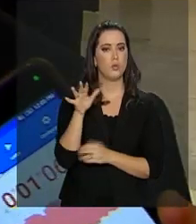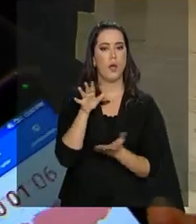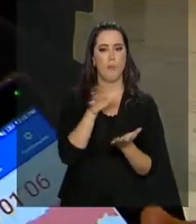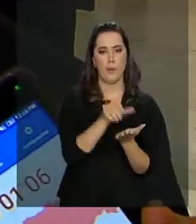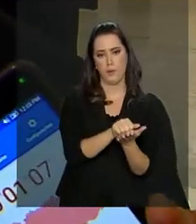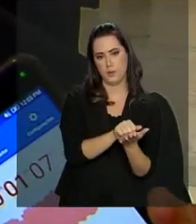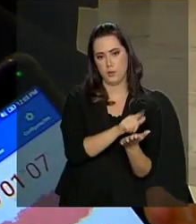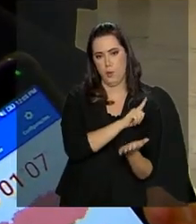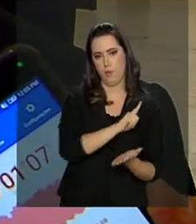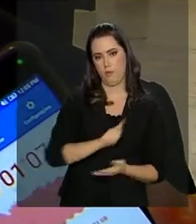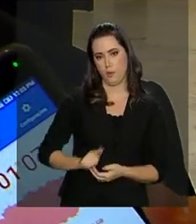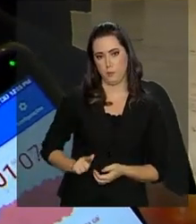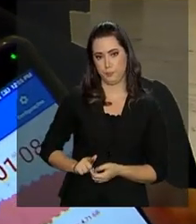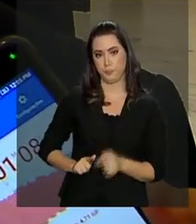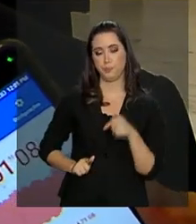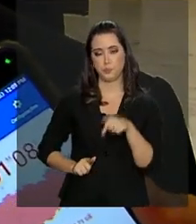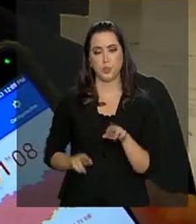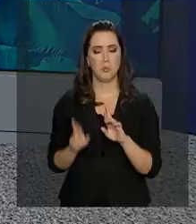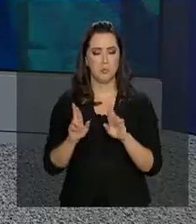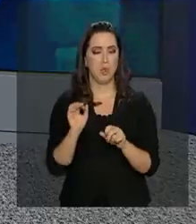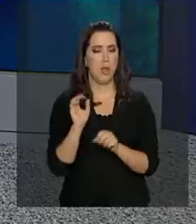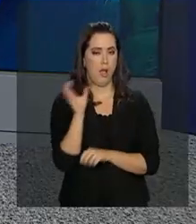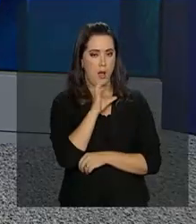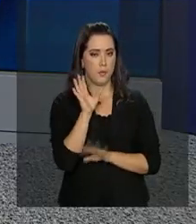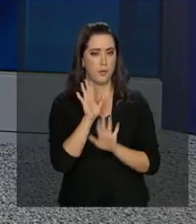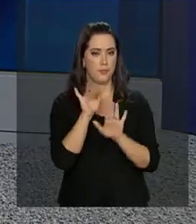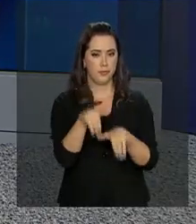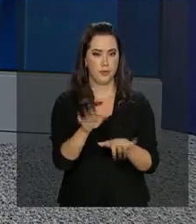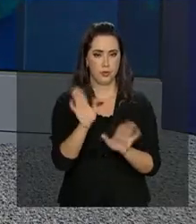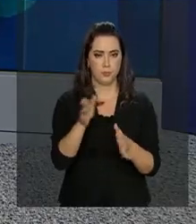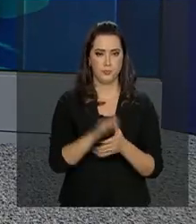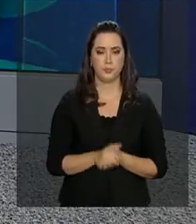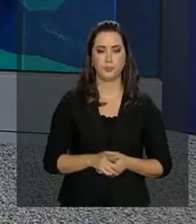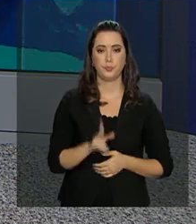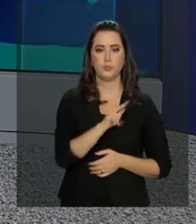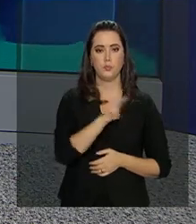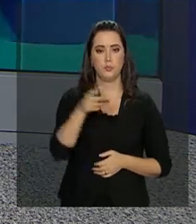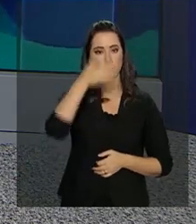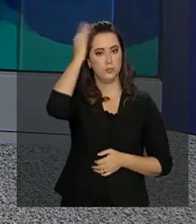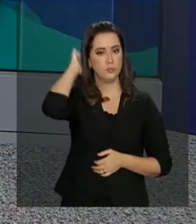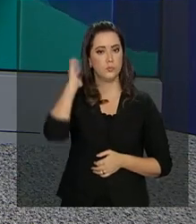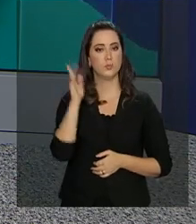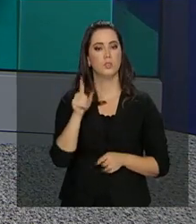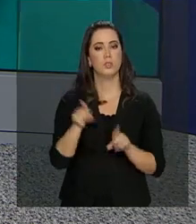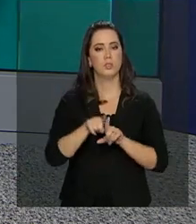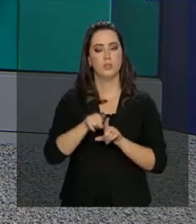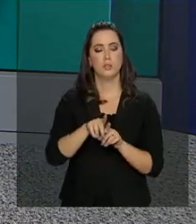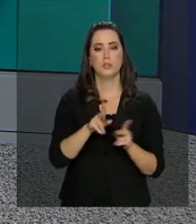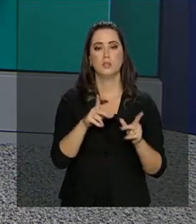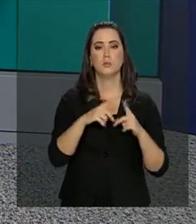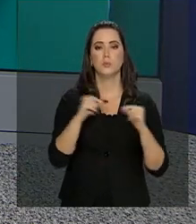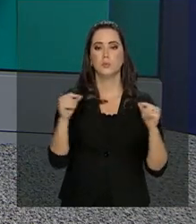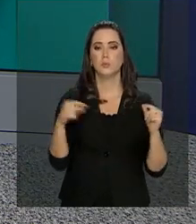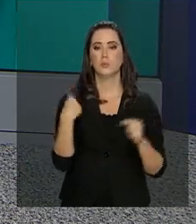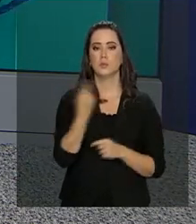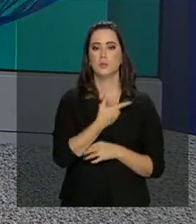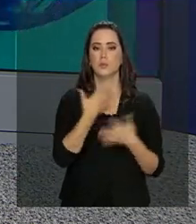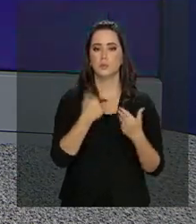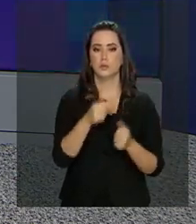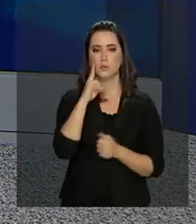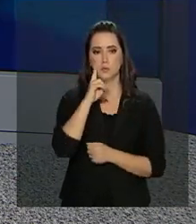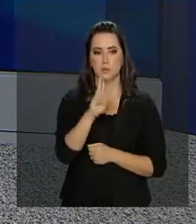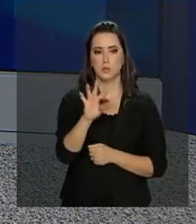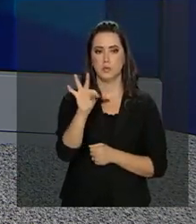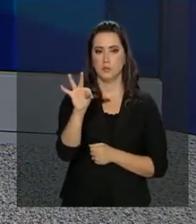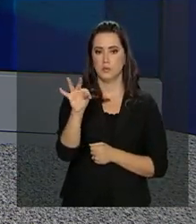eu acho que em brevíssimo tempo estará resolvido. E o presidente eleito, Jair Bolsonaro, também está em Brasília. Nós vamos